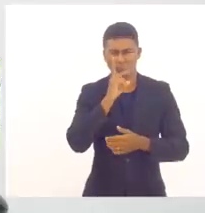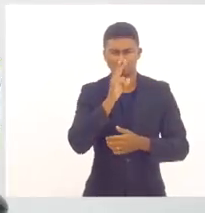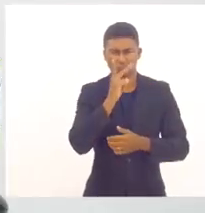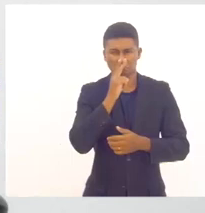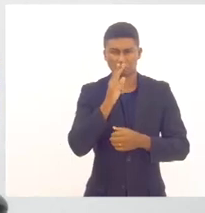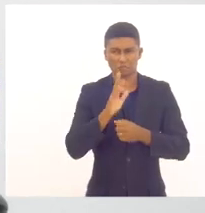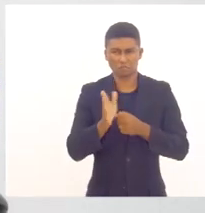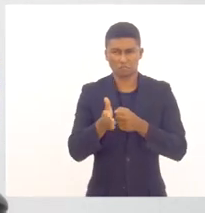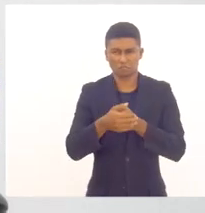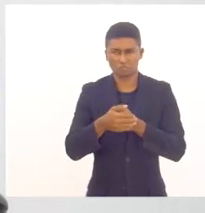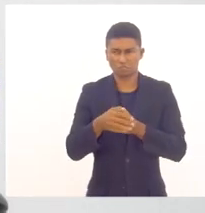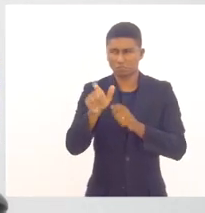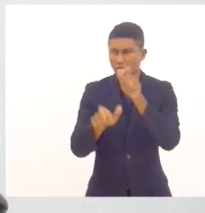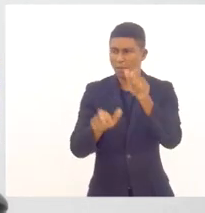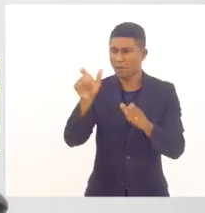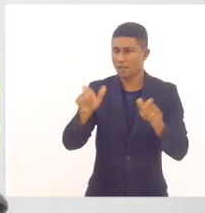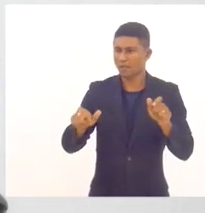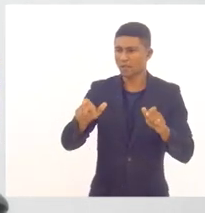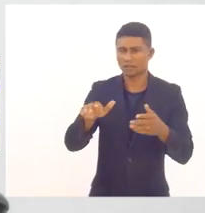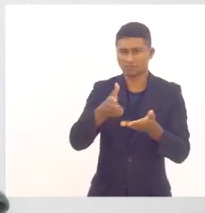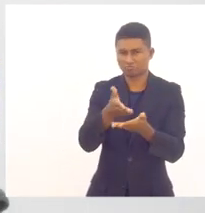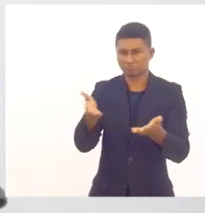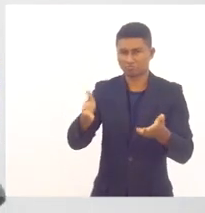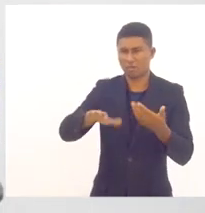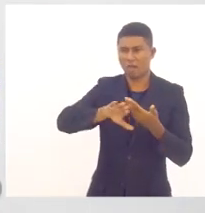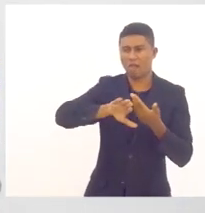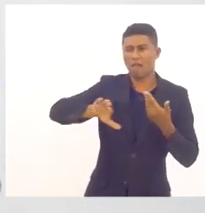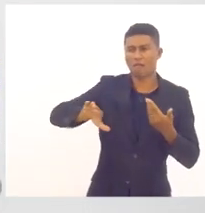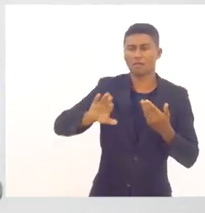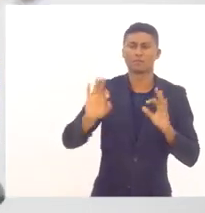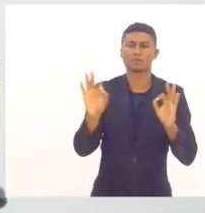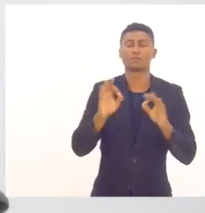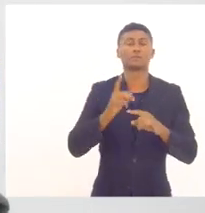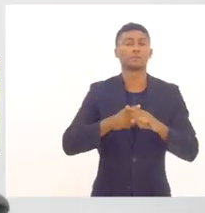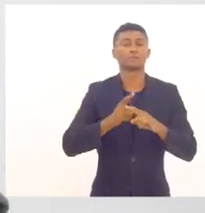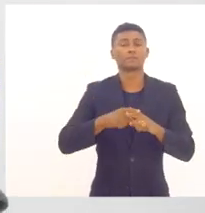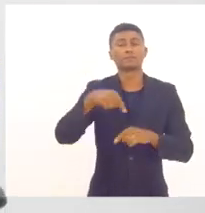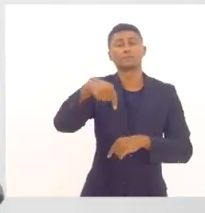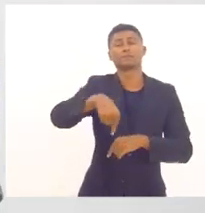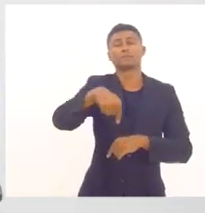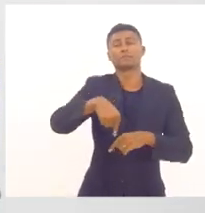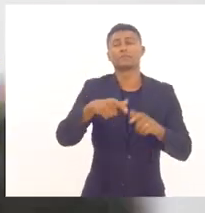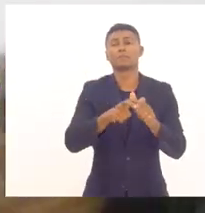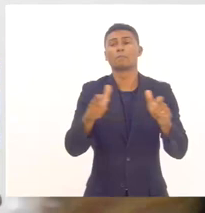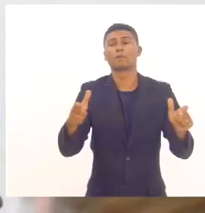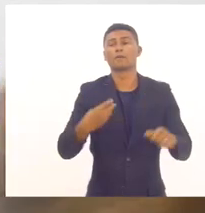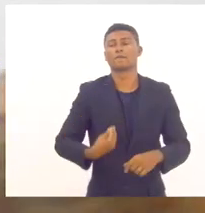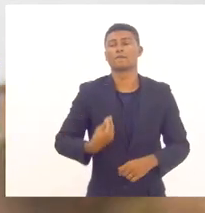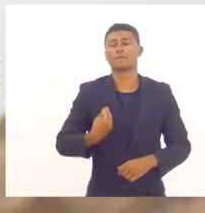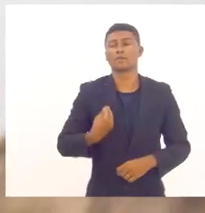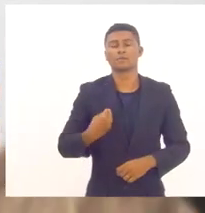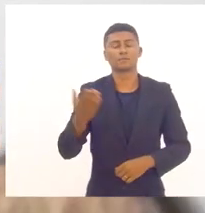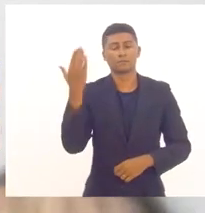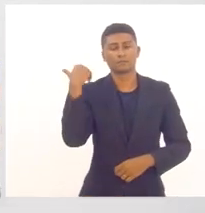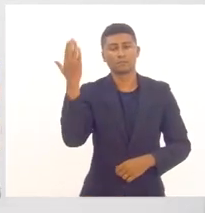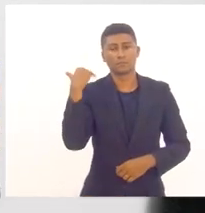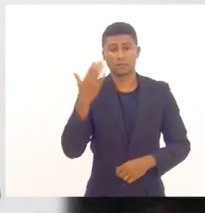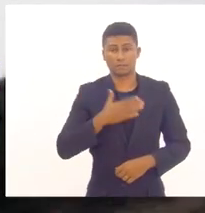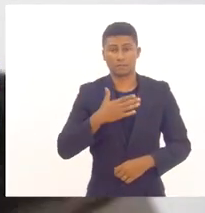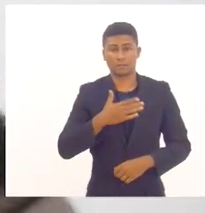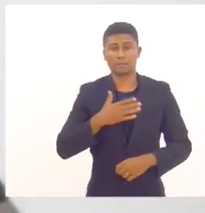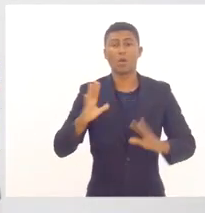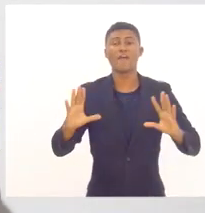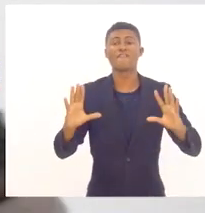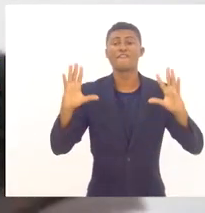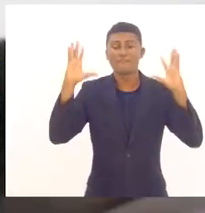foi omitido a participação do capoeira. Porque a maioria que está aqui, senhor deputado, participou de vários eventos meus.